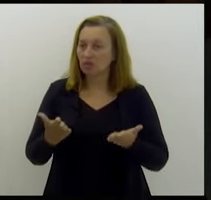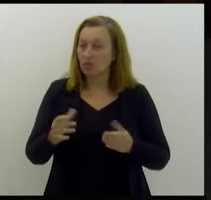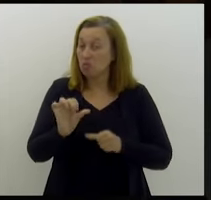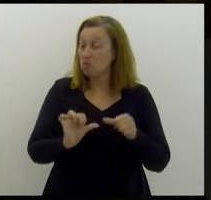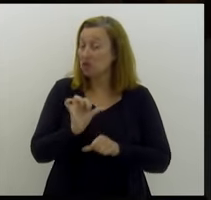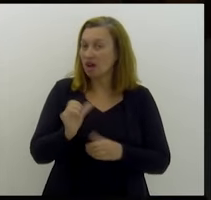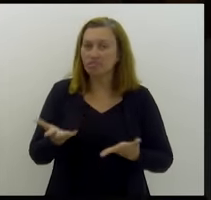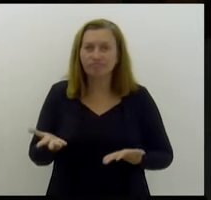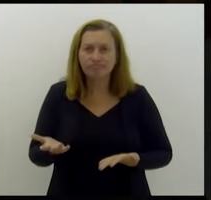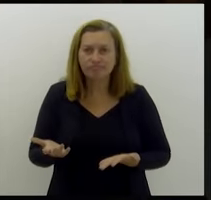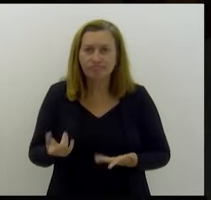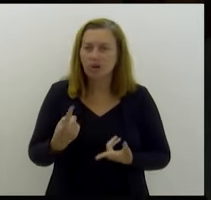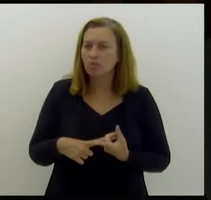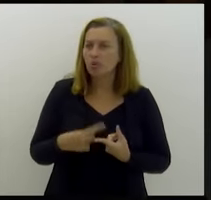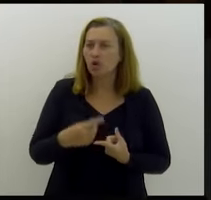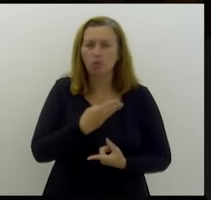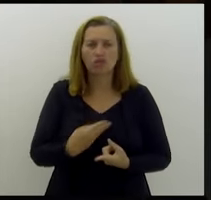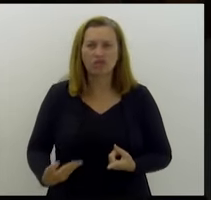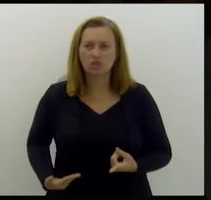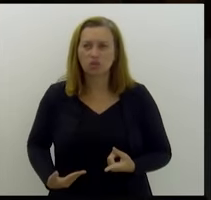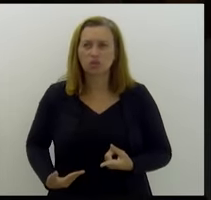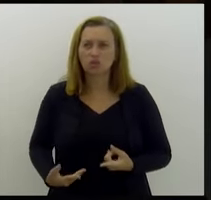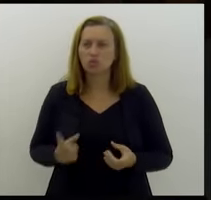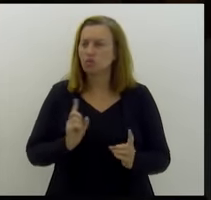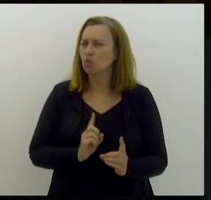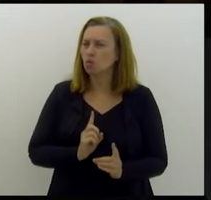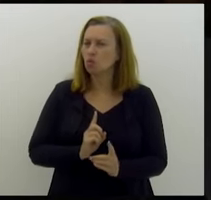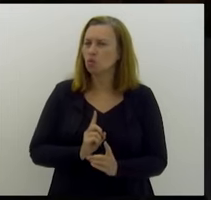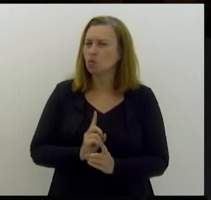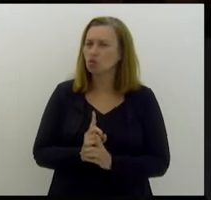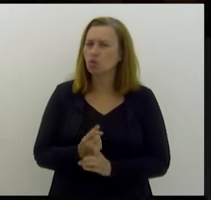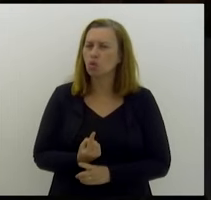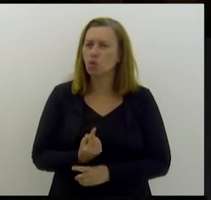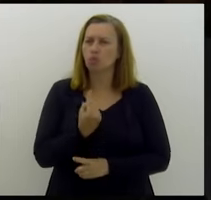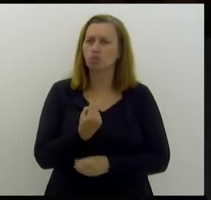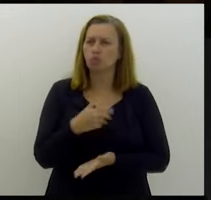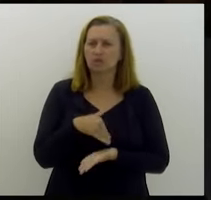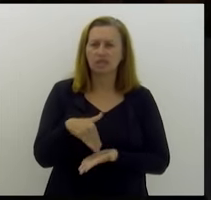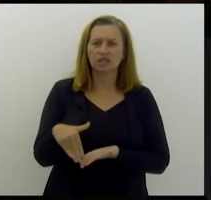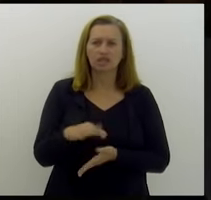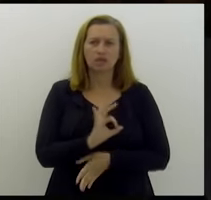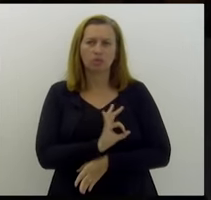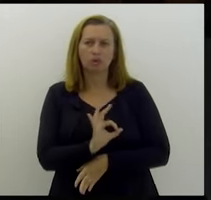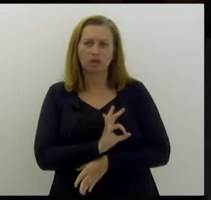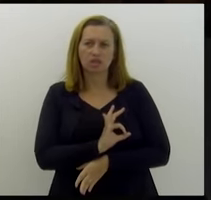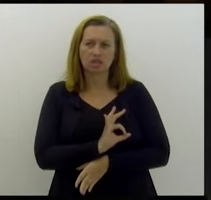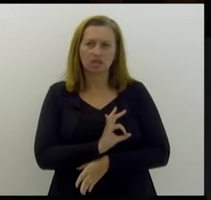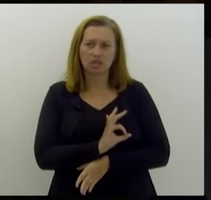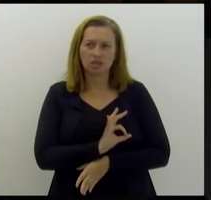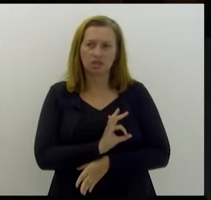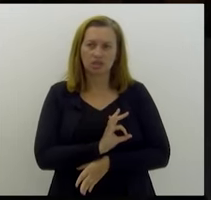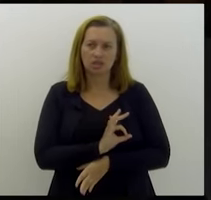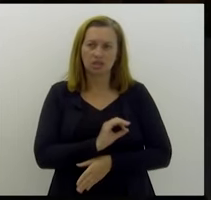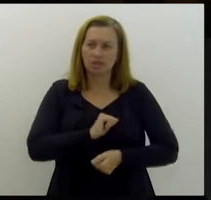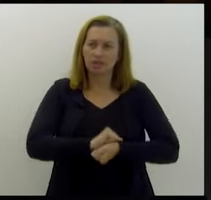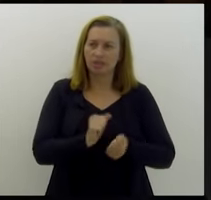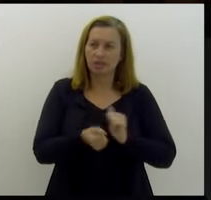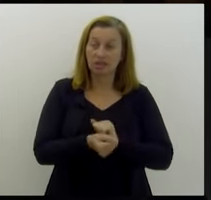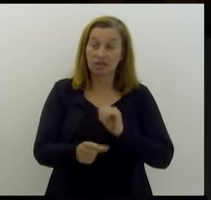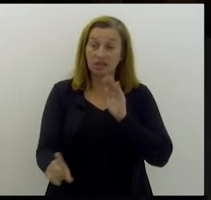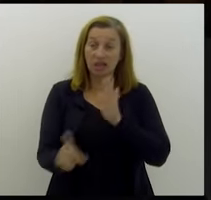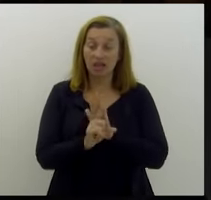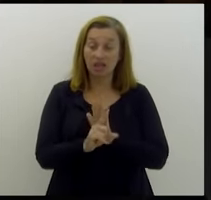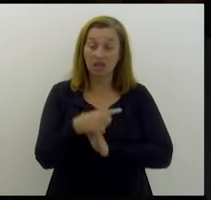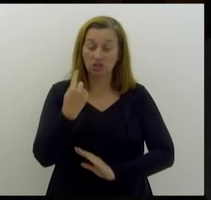mudar porque o governador foi incapaz de encontrar um secretário de Polícia Civil que se encaixasse no que manda a lei que a gente tinha